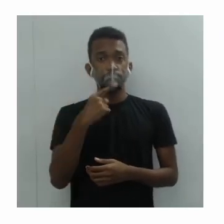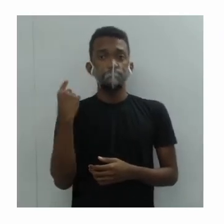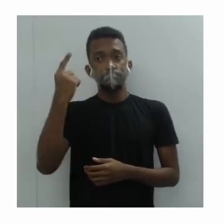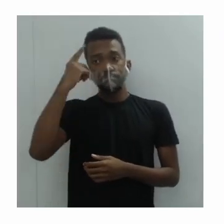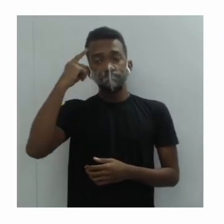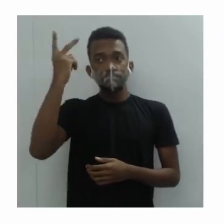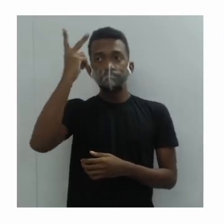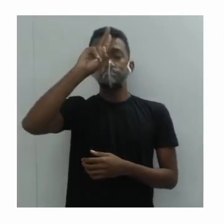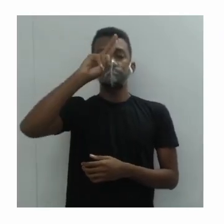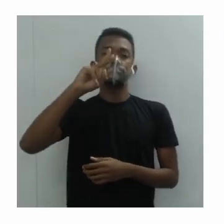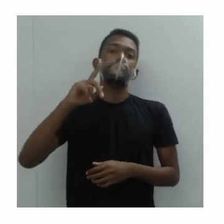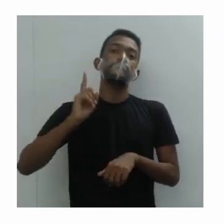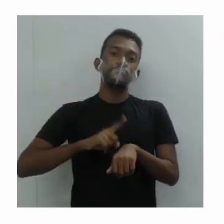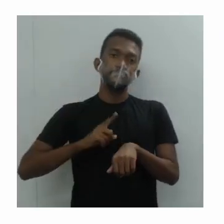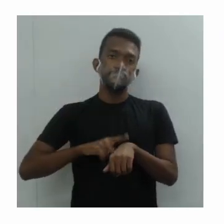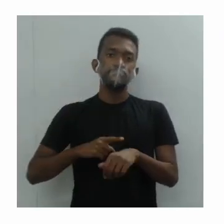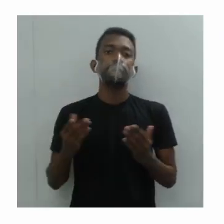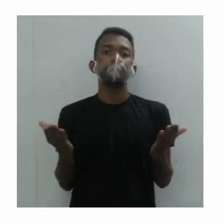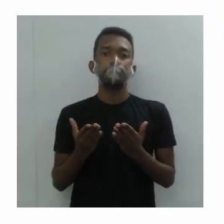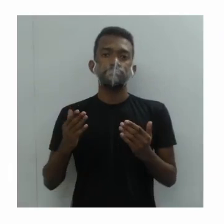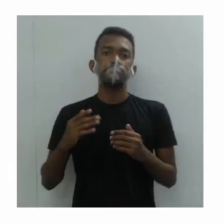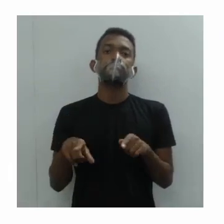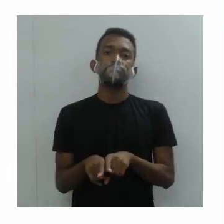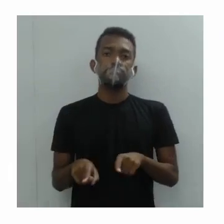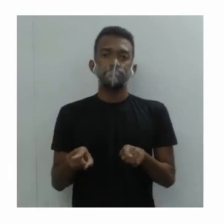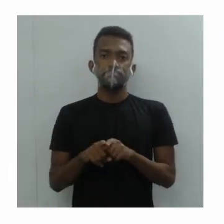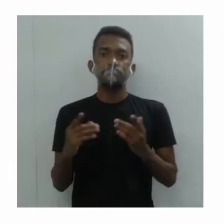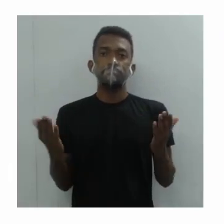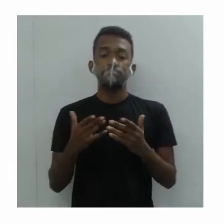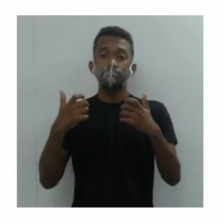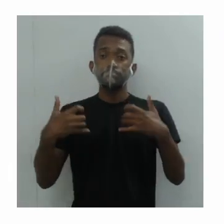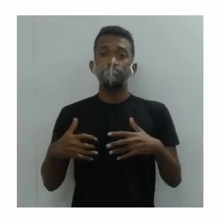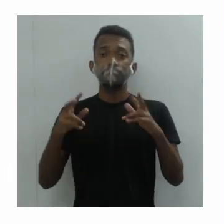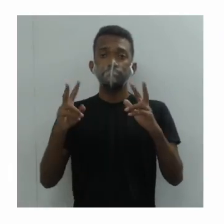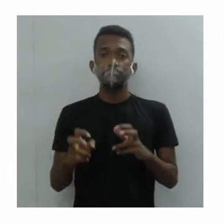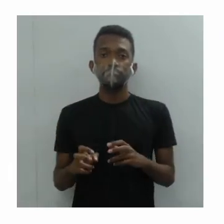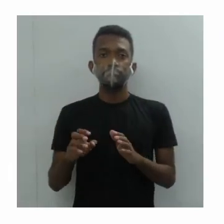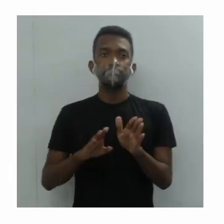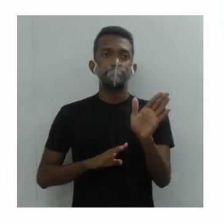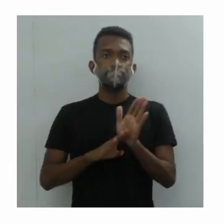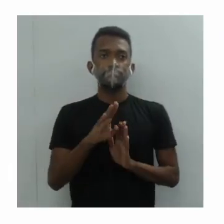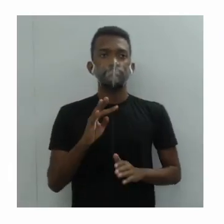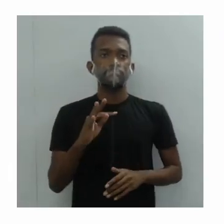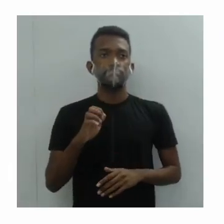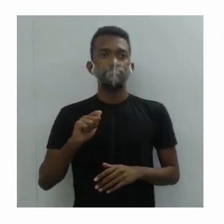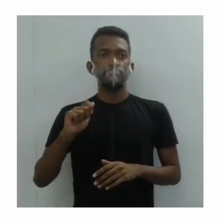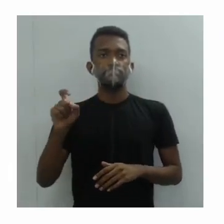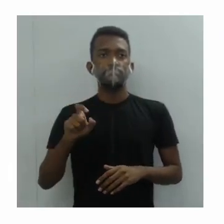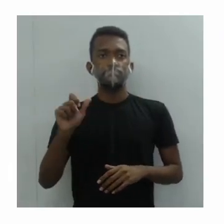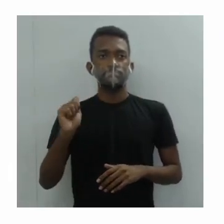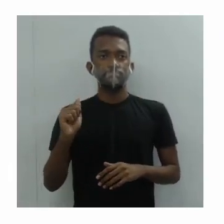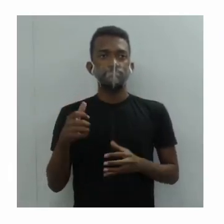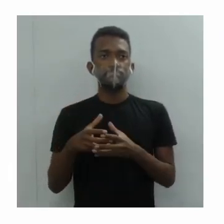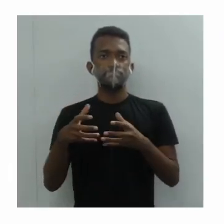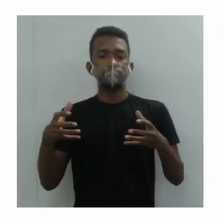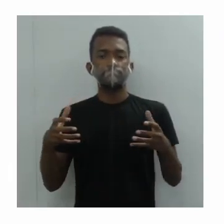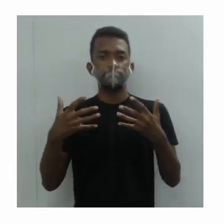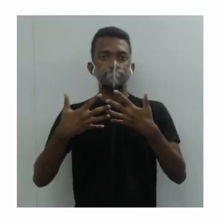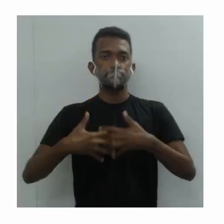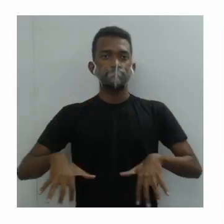momento também. E quando a gente fala de taxa de crescimento natural, o